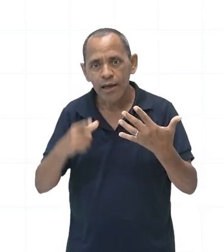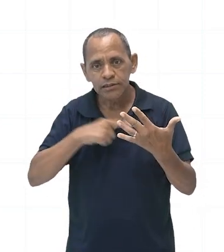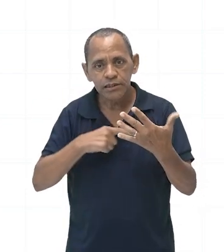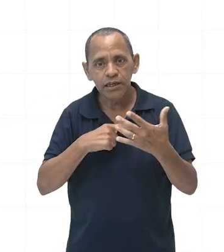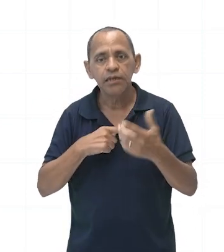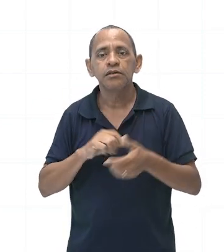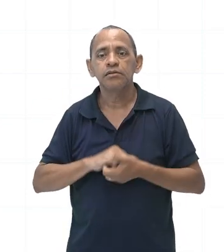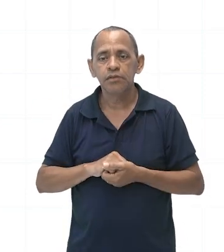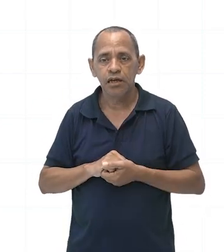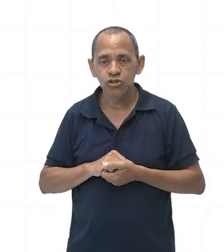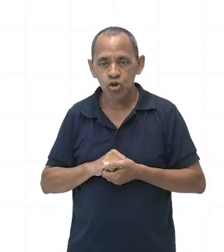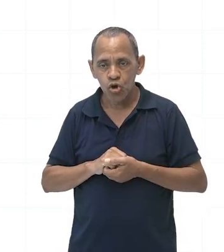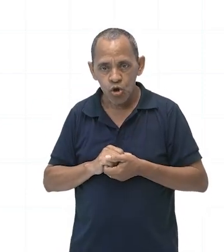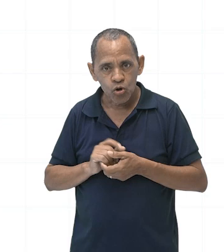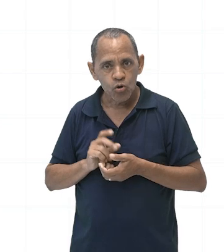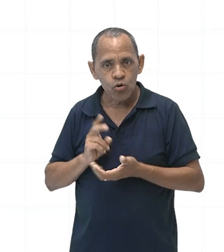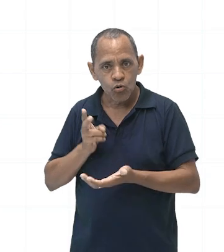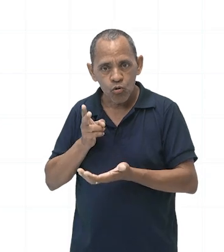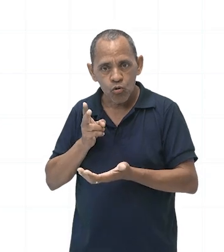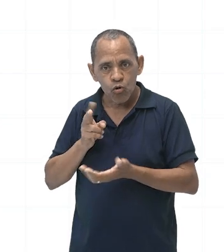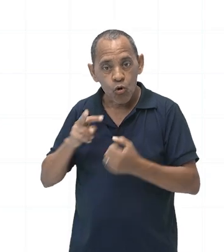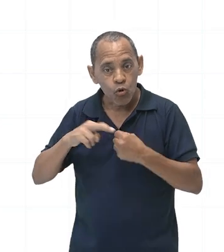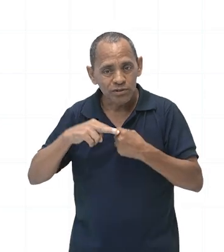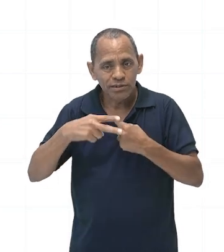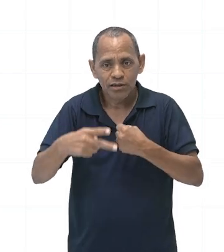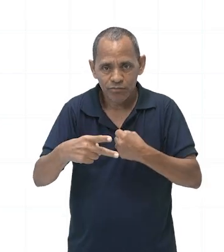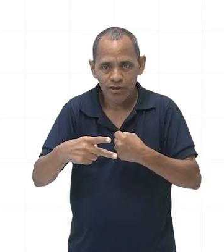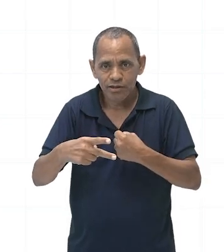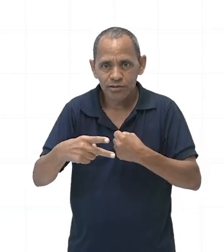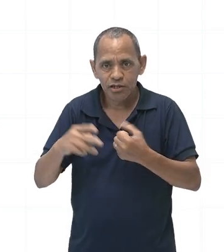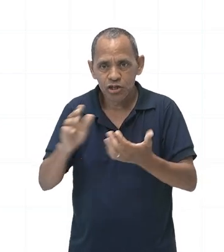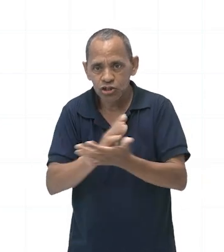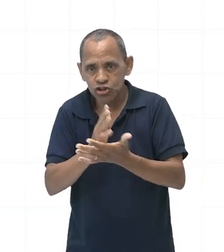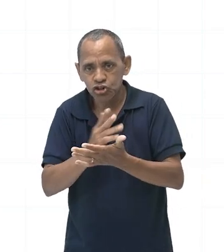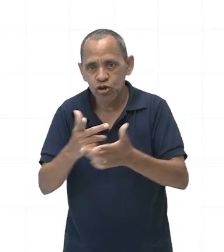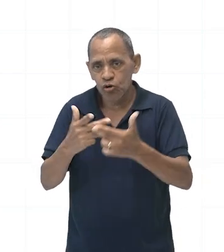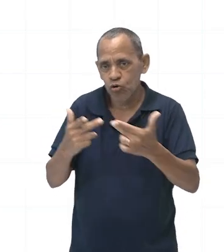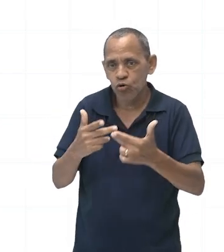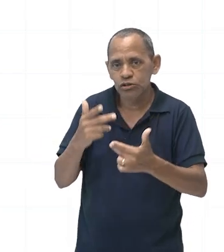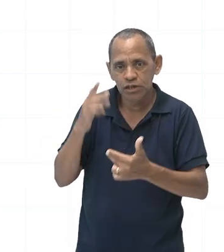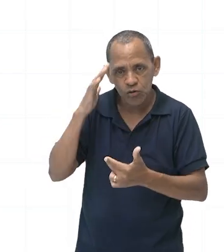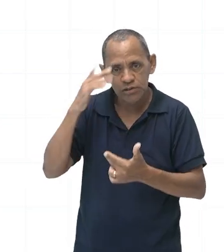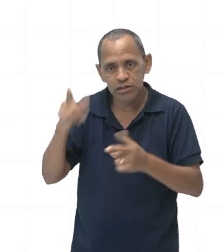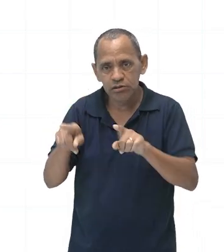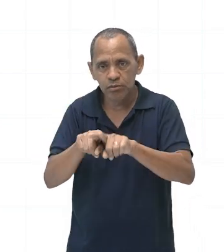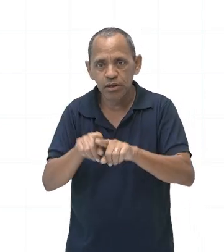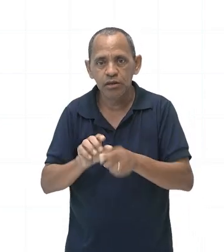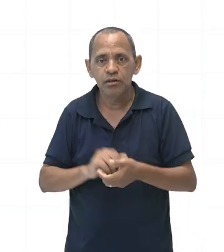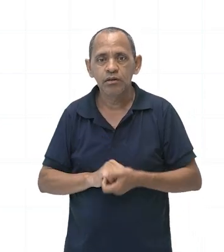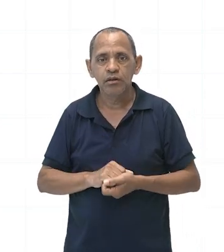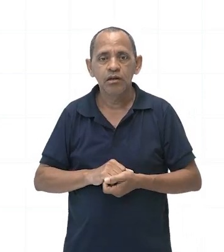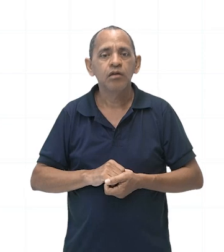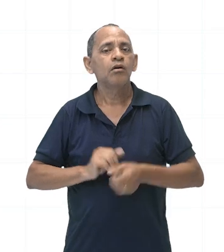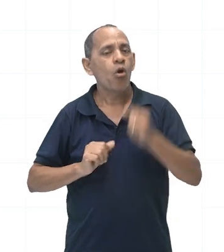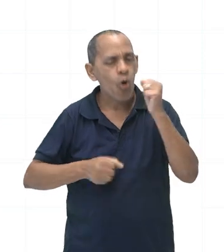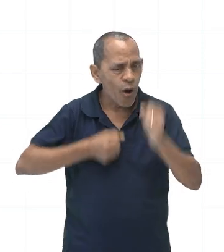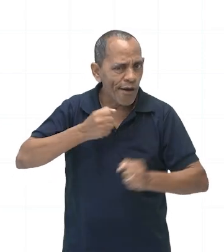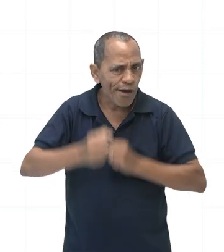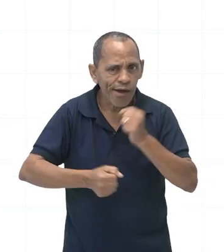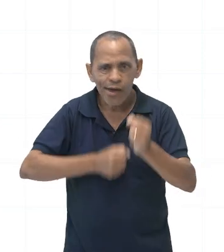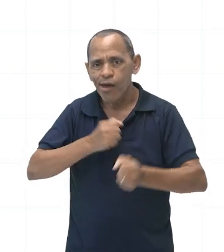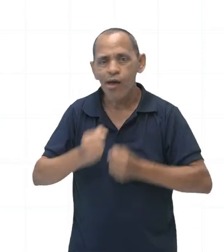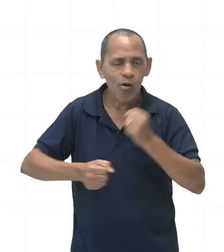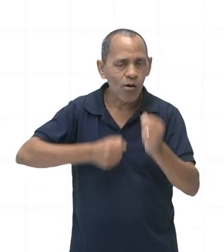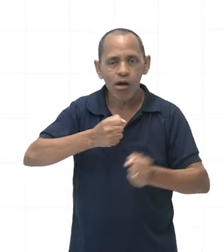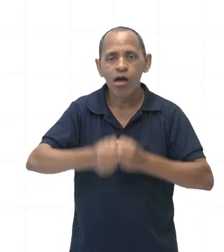a expressão de uma consequência de um acontecimento. Como incorreu tanto e, por conta disso, a consequência